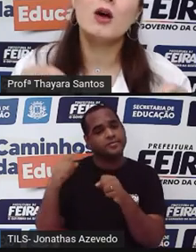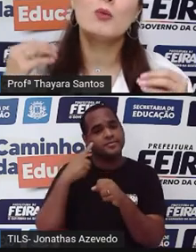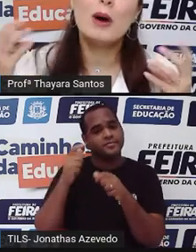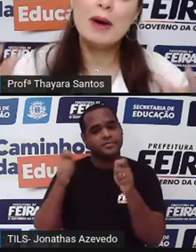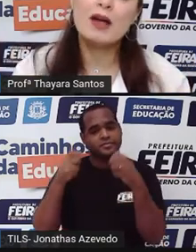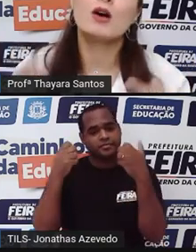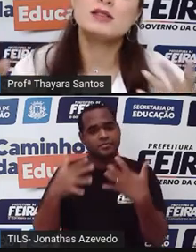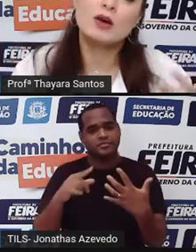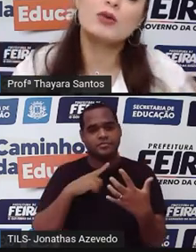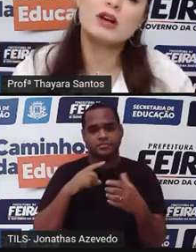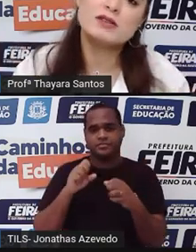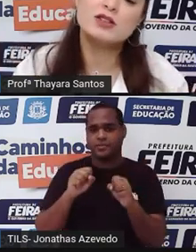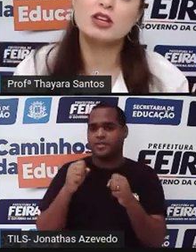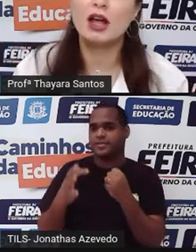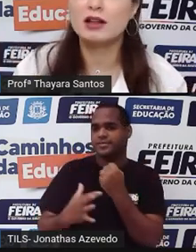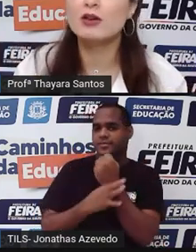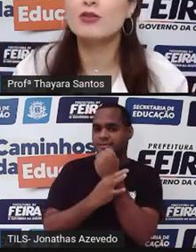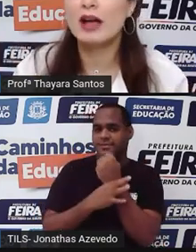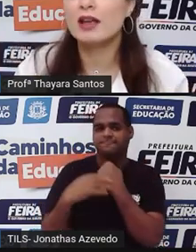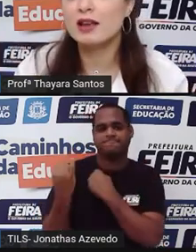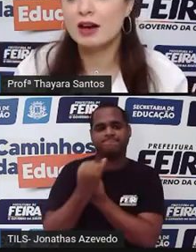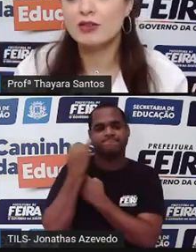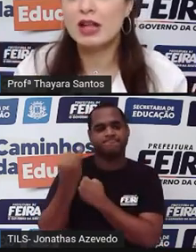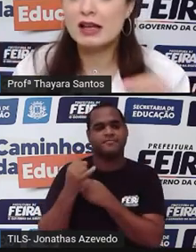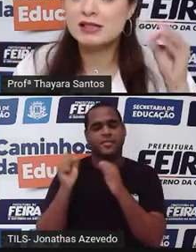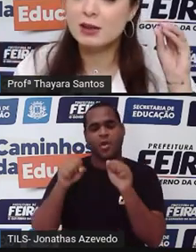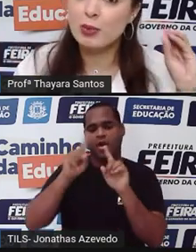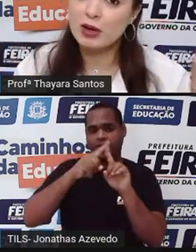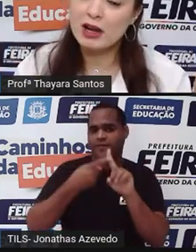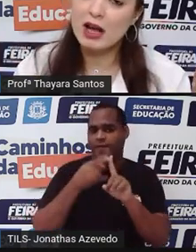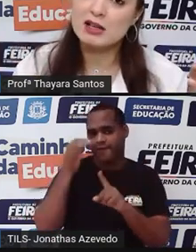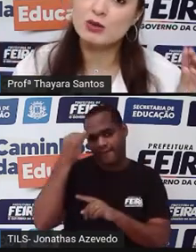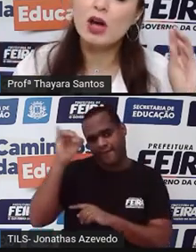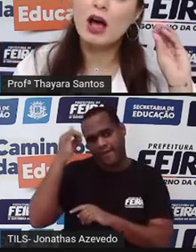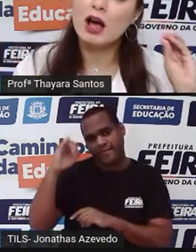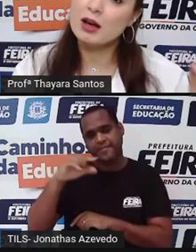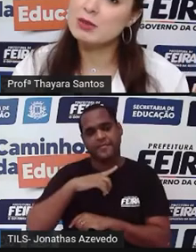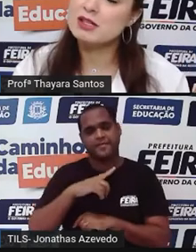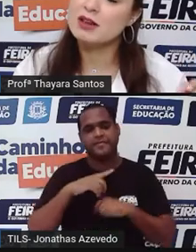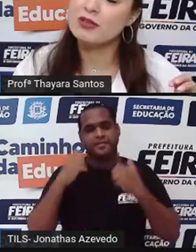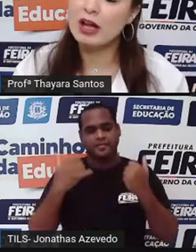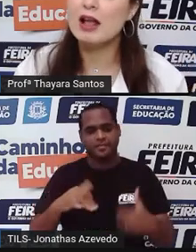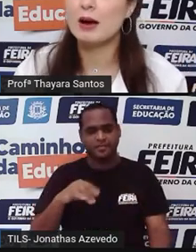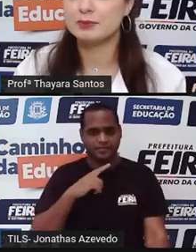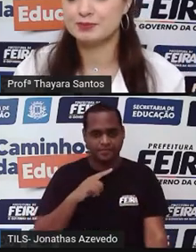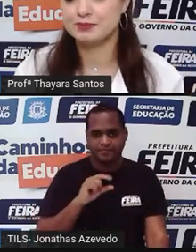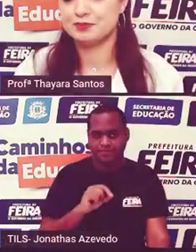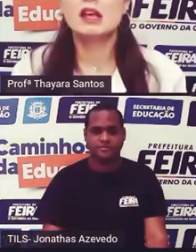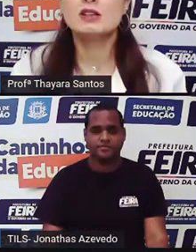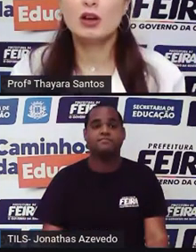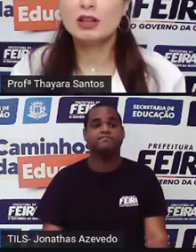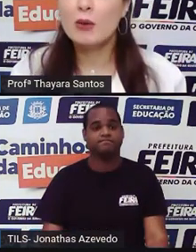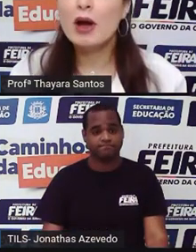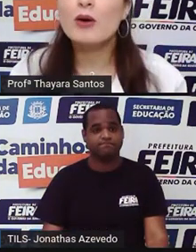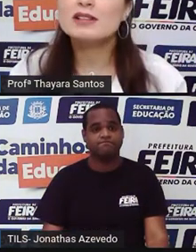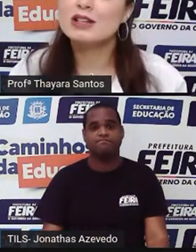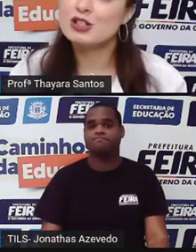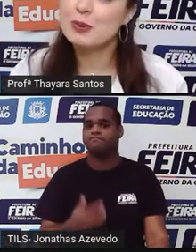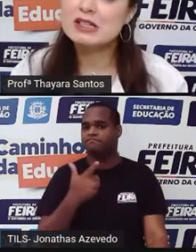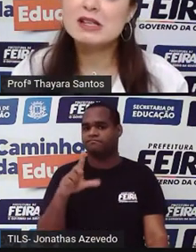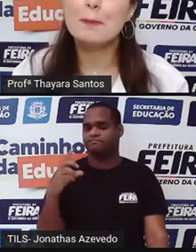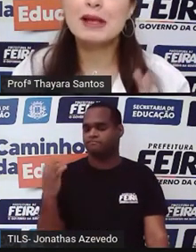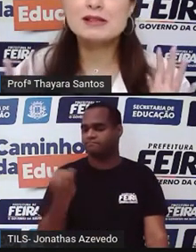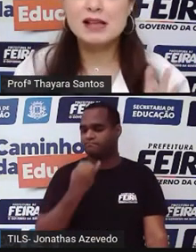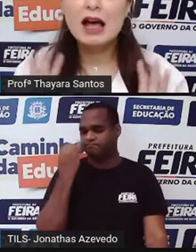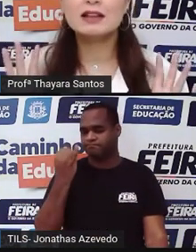aí ela tem uma maior segurança de que ela não vai engravidar se por acaso a camisinha falhar Só que tem